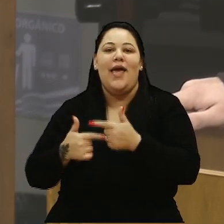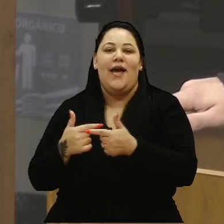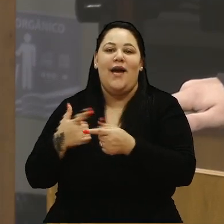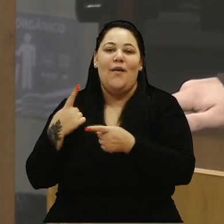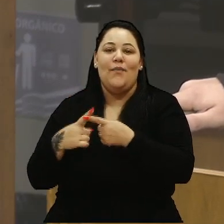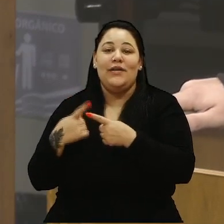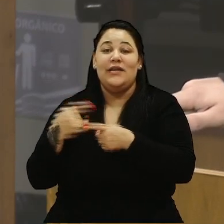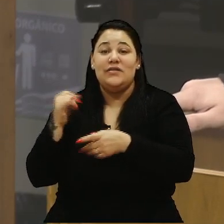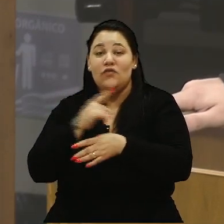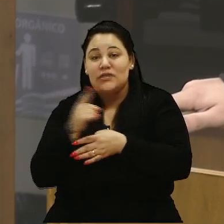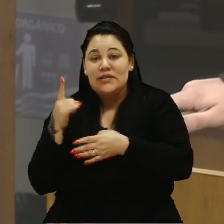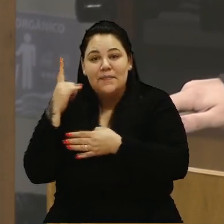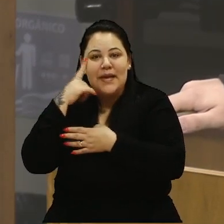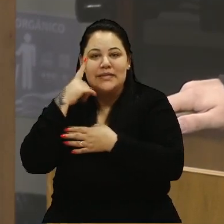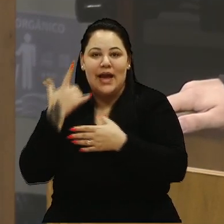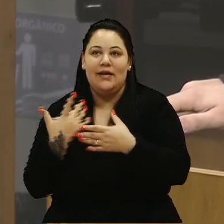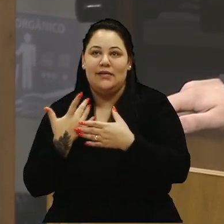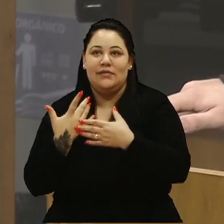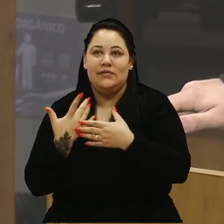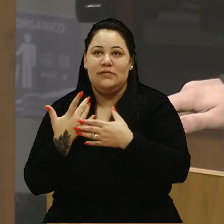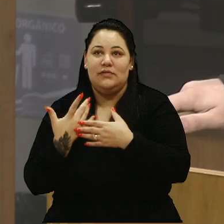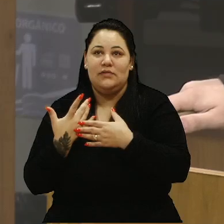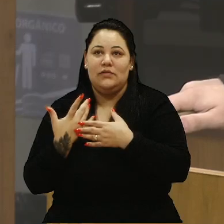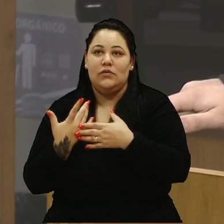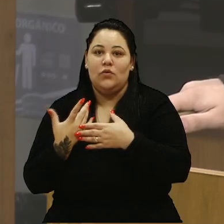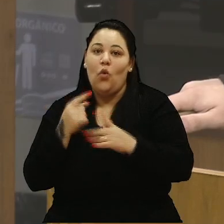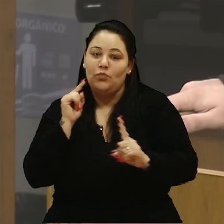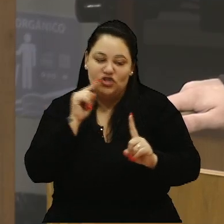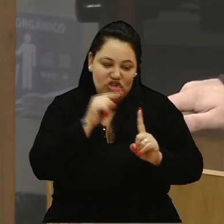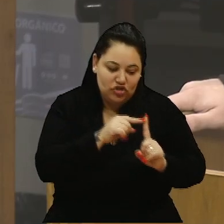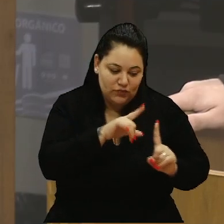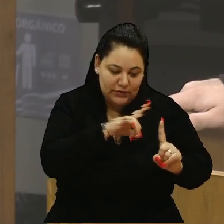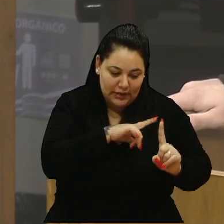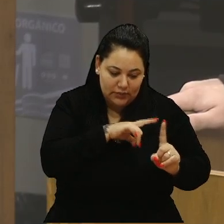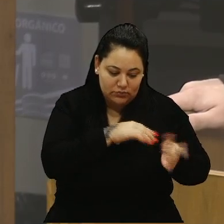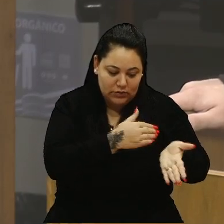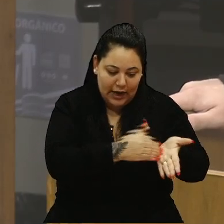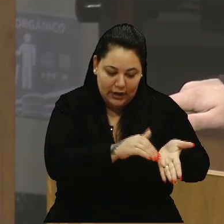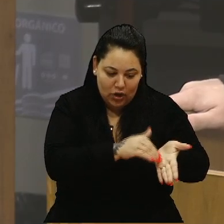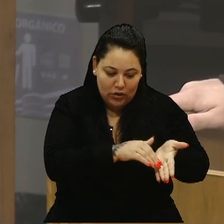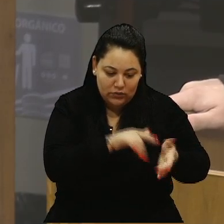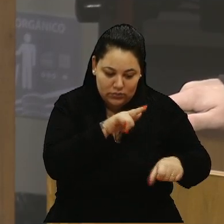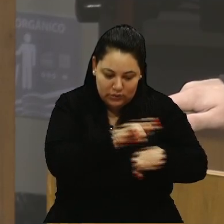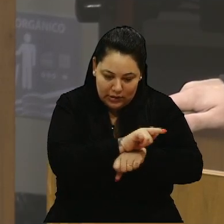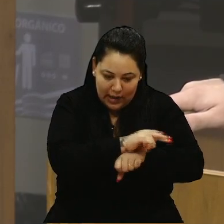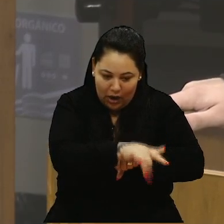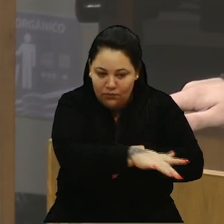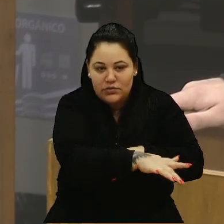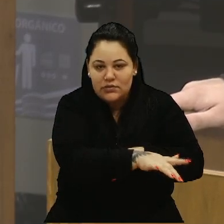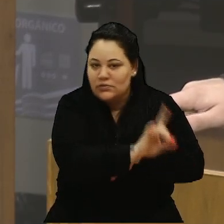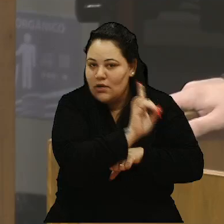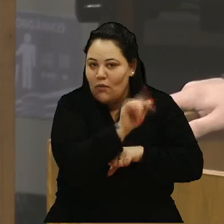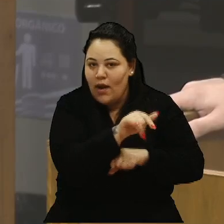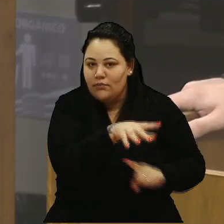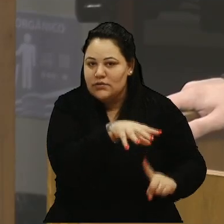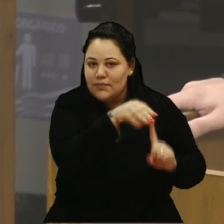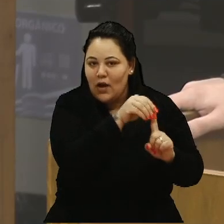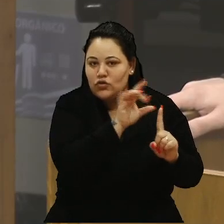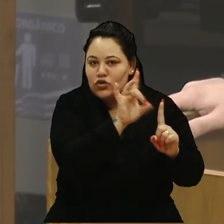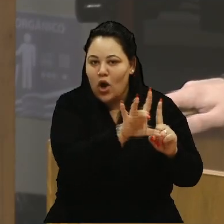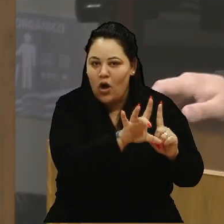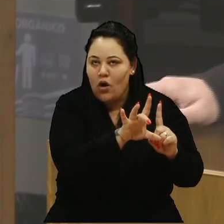gente pensar, o objeto de ter um cartório em Galópolis não é exclusivamente para